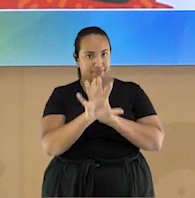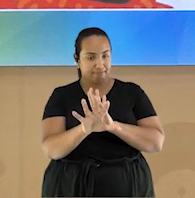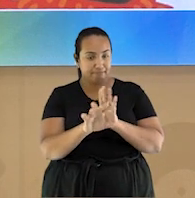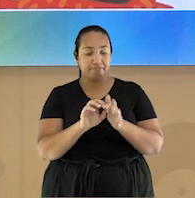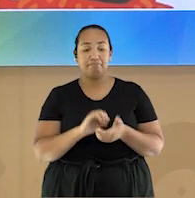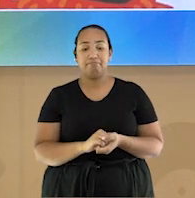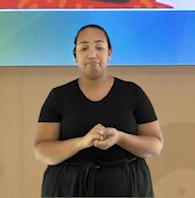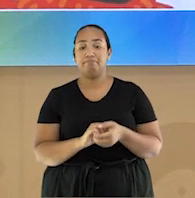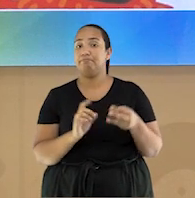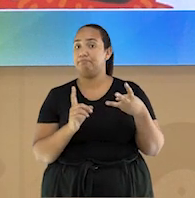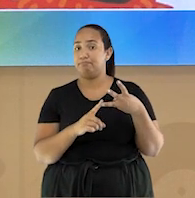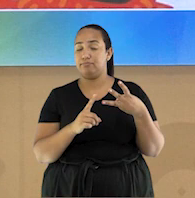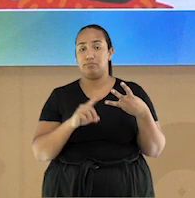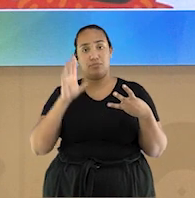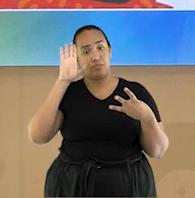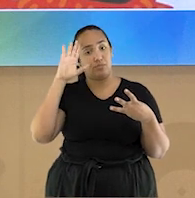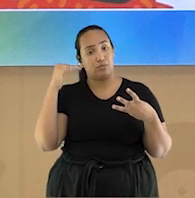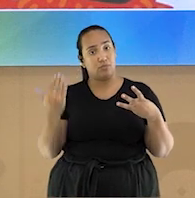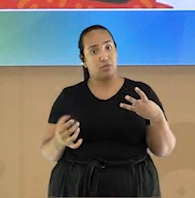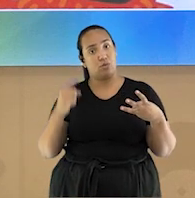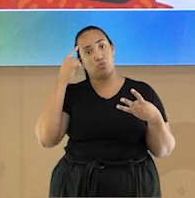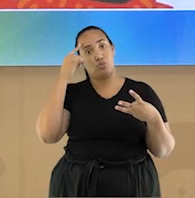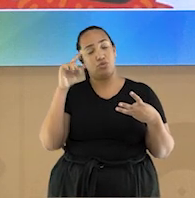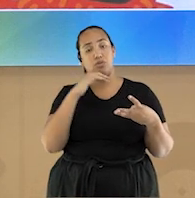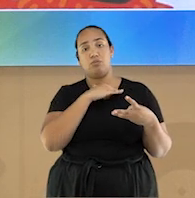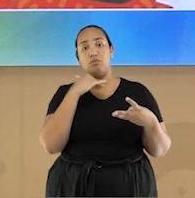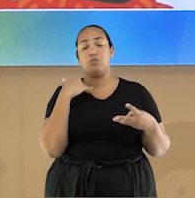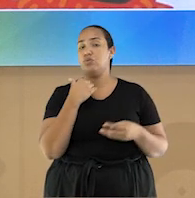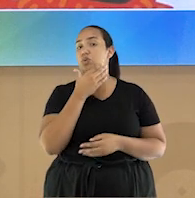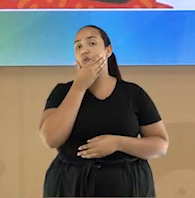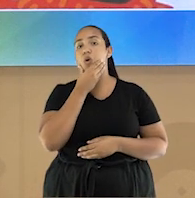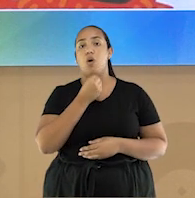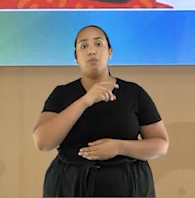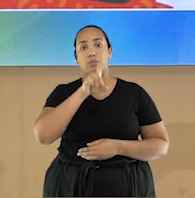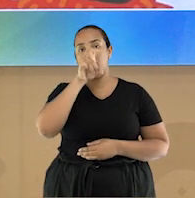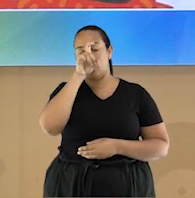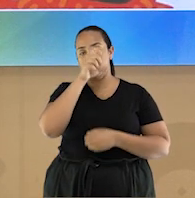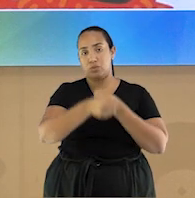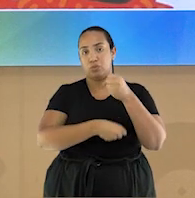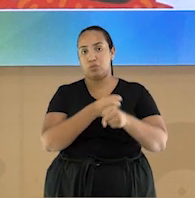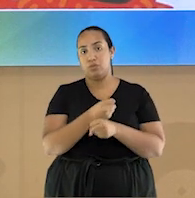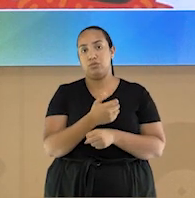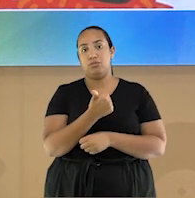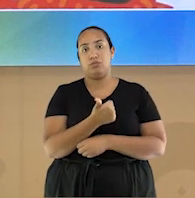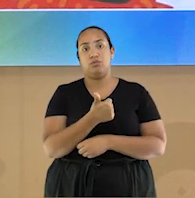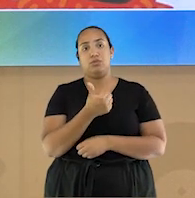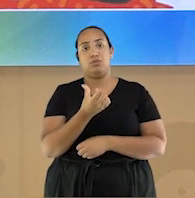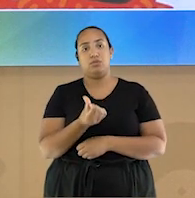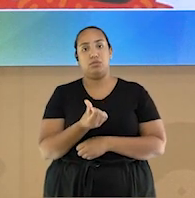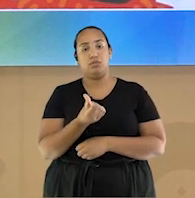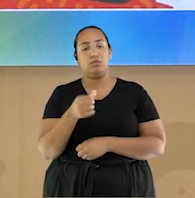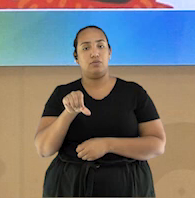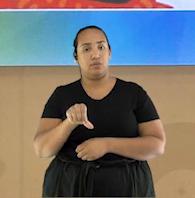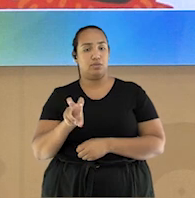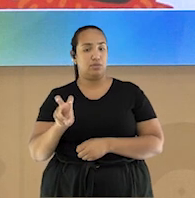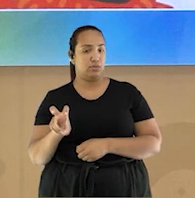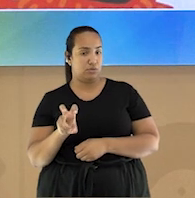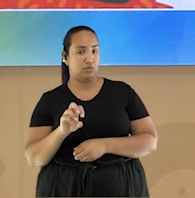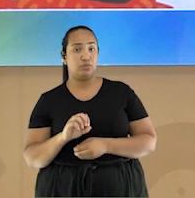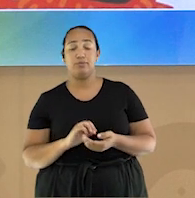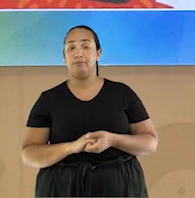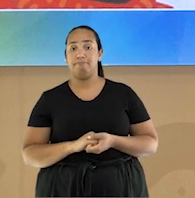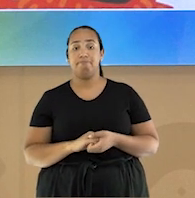C. Em homenagem à data da morte de Zumbi dos Palmares em 1695. E opção